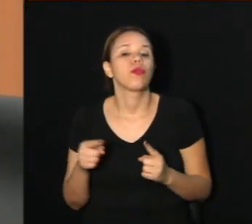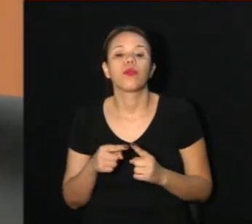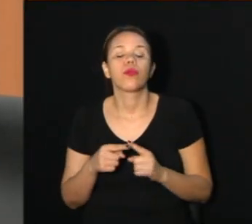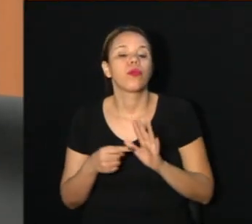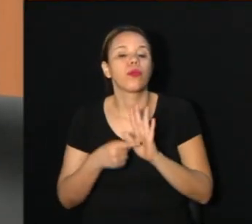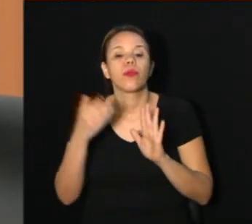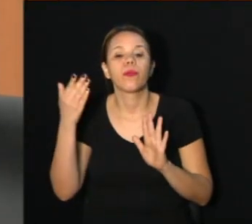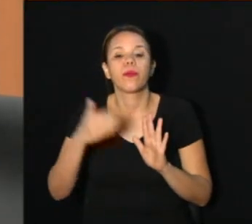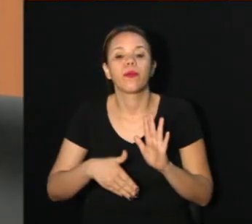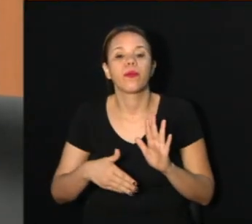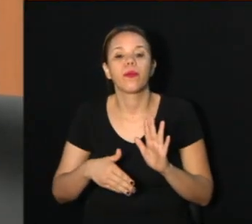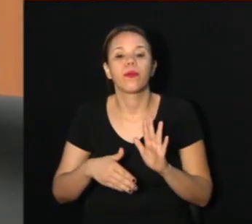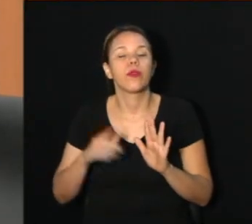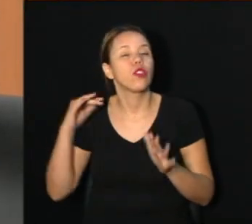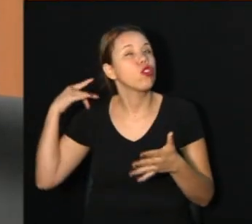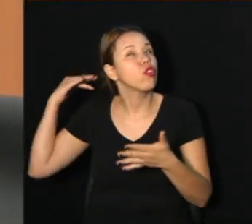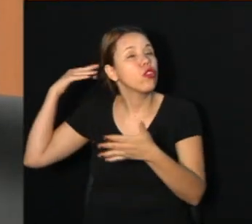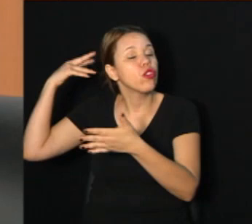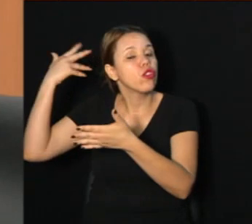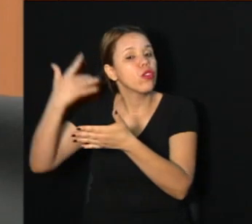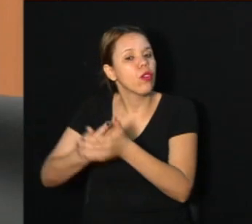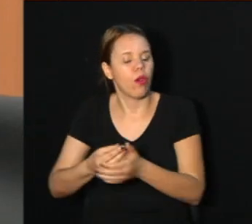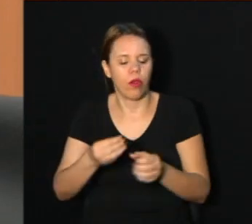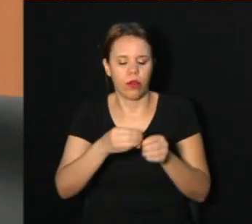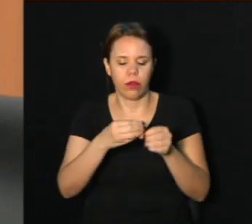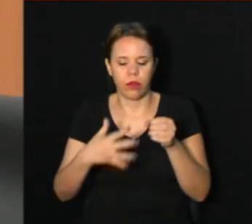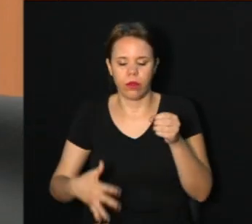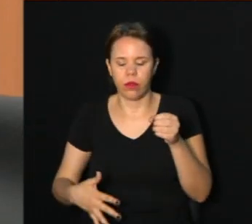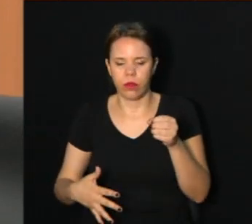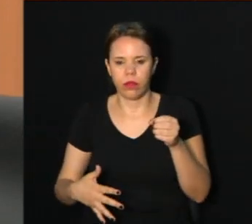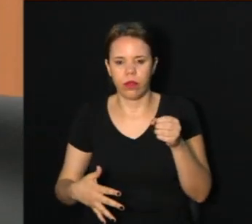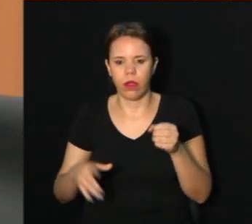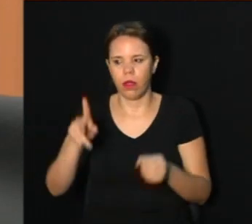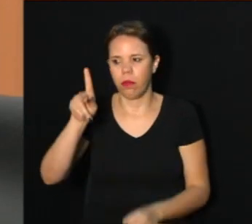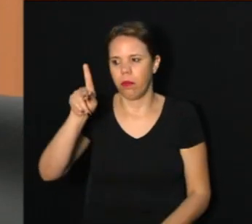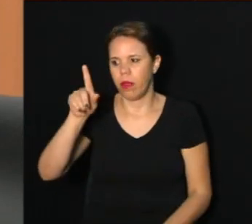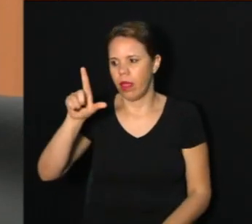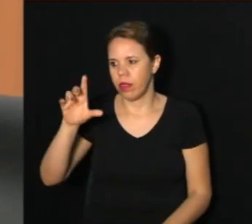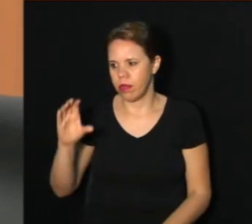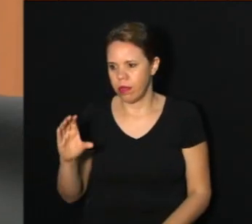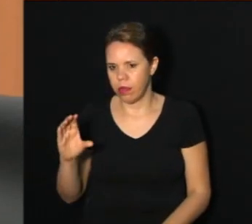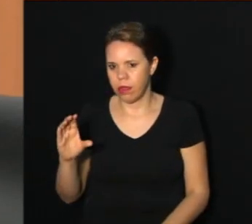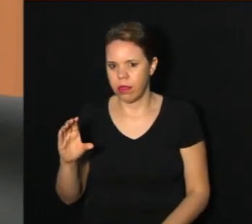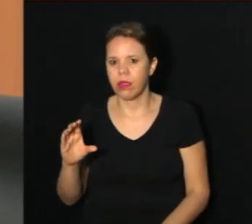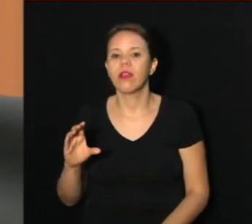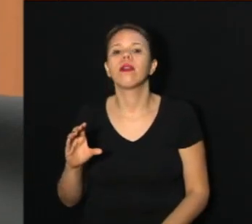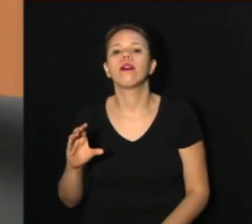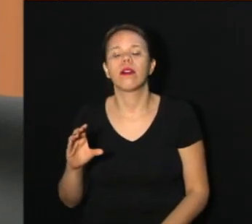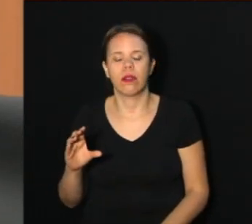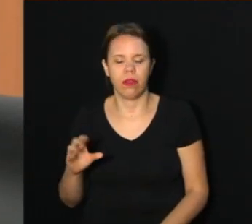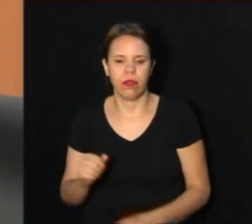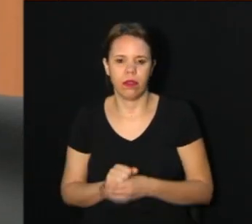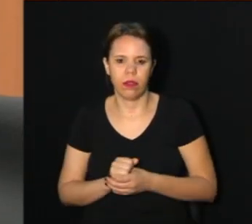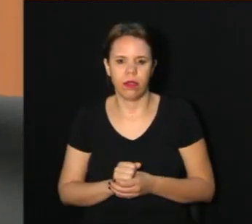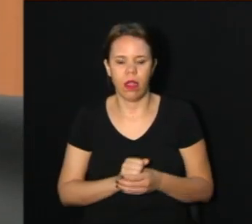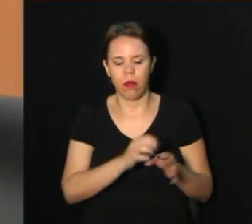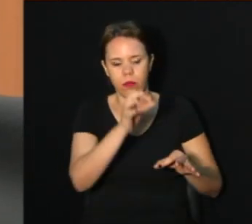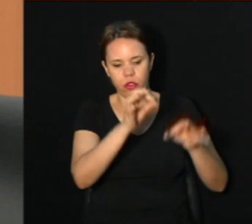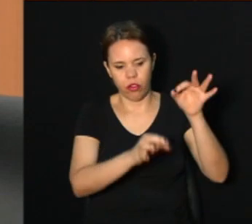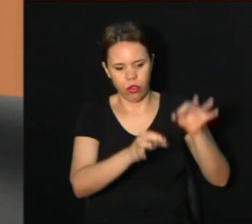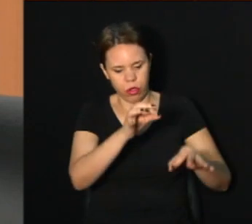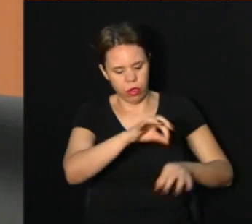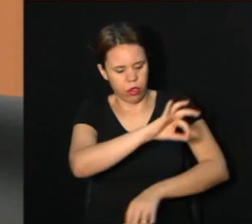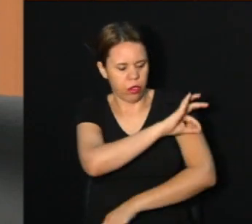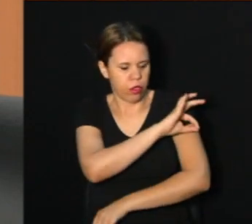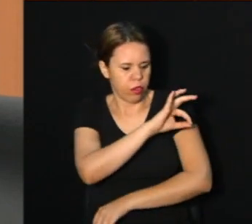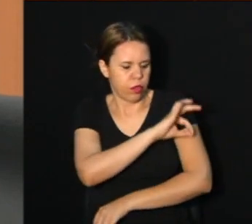demonstrar um pouco o histórico e o conteúdo do PLC, que institui a Procuradoria Municipal,